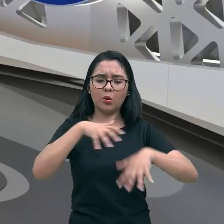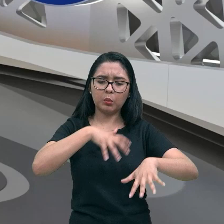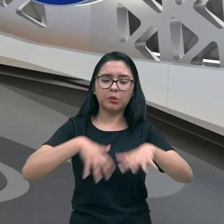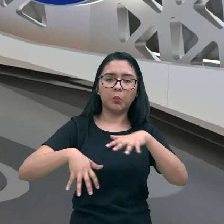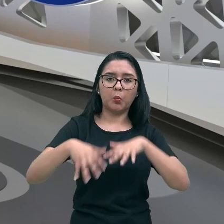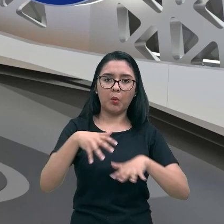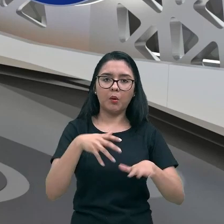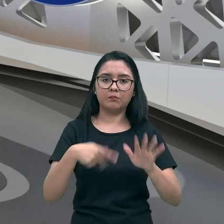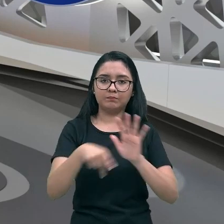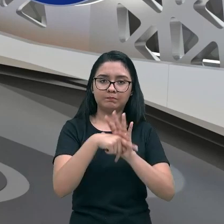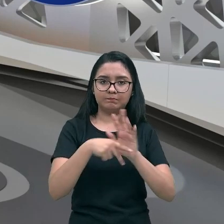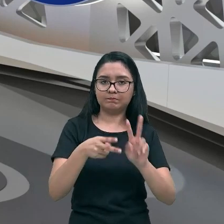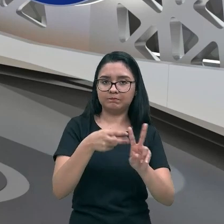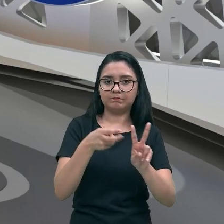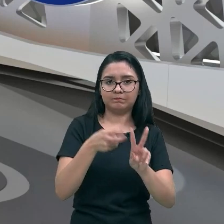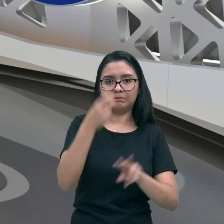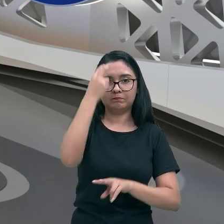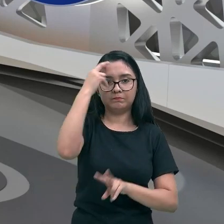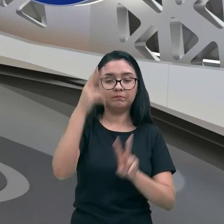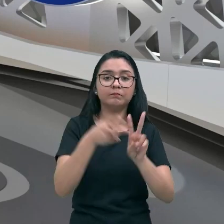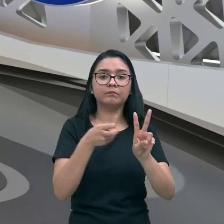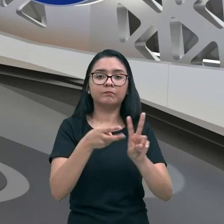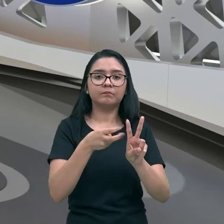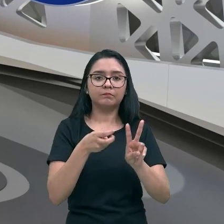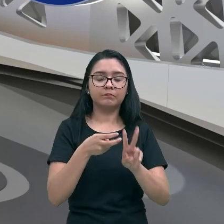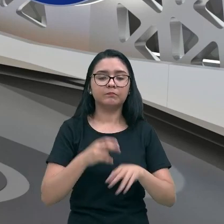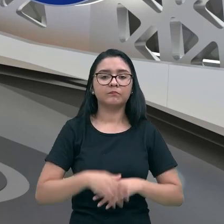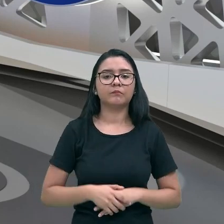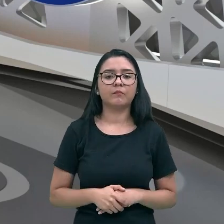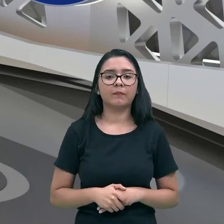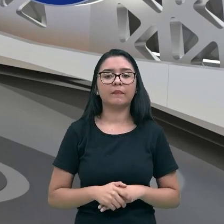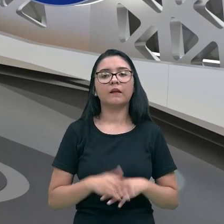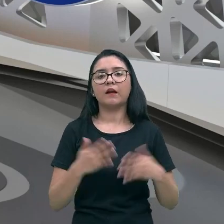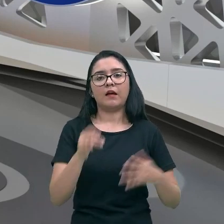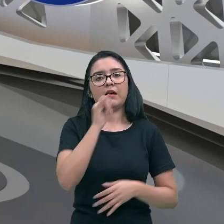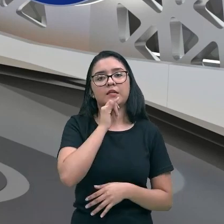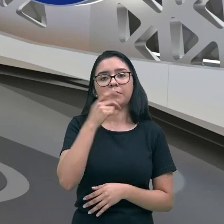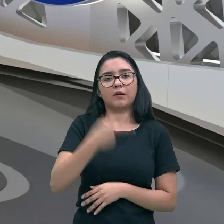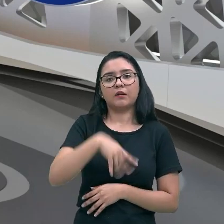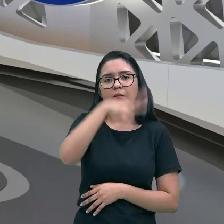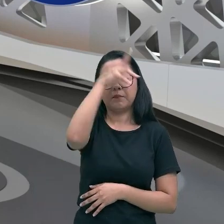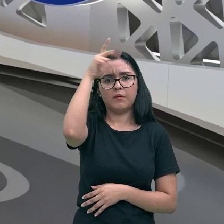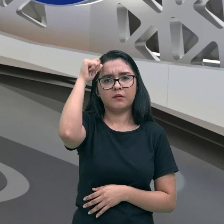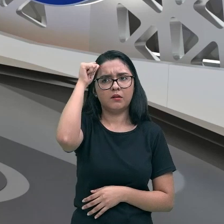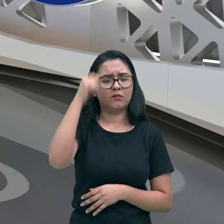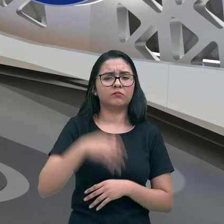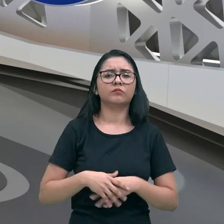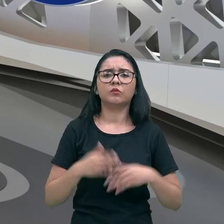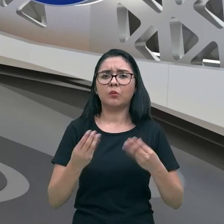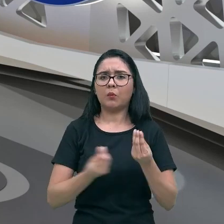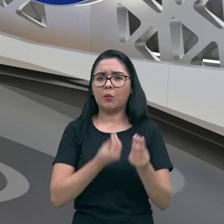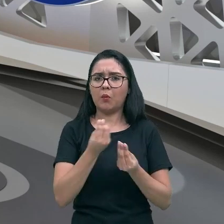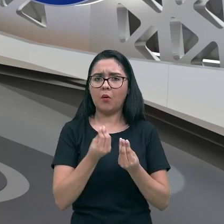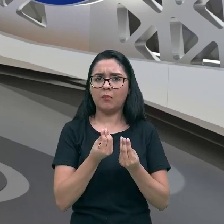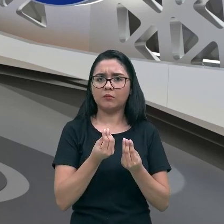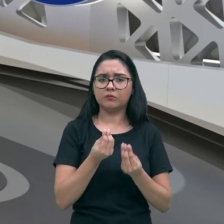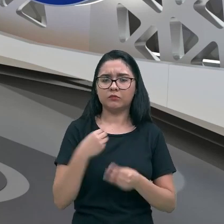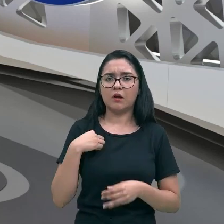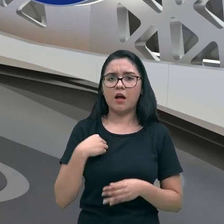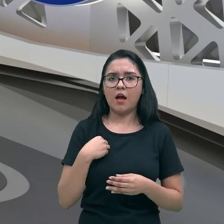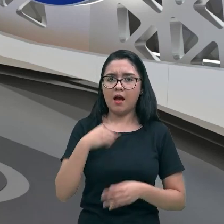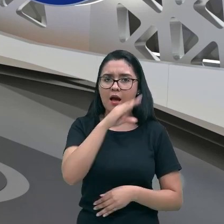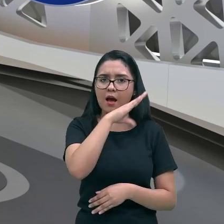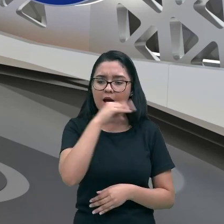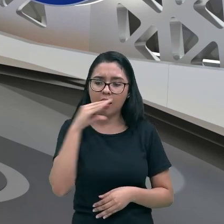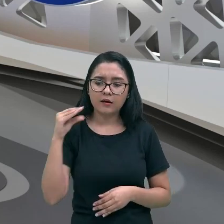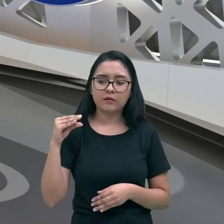Ritual de passagem, que é uma coisa que a gente, por exemplo, aqui em Manaus, nem imagina ter que passar, colocar as crianças, né, que